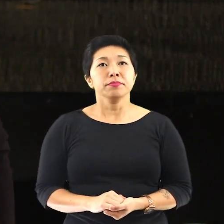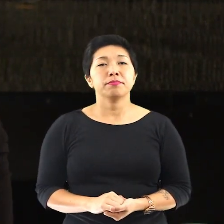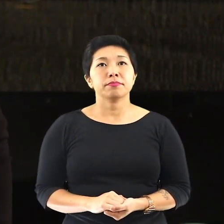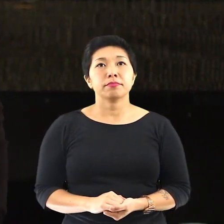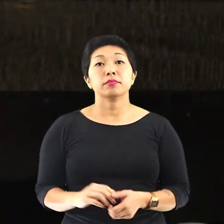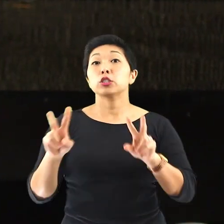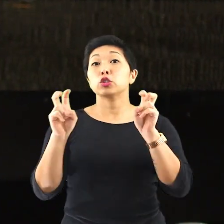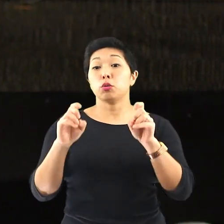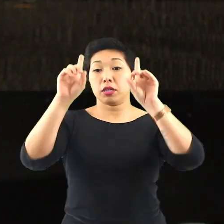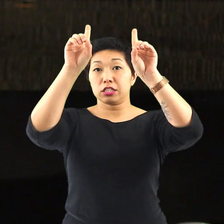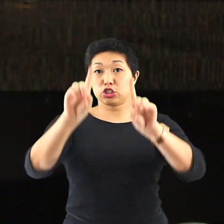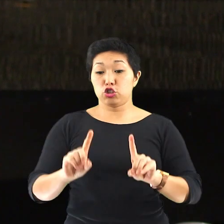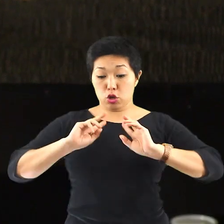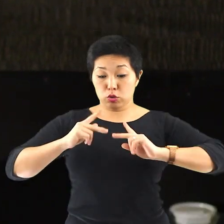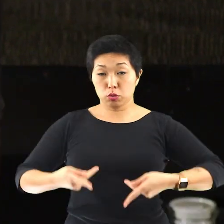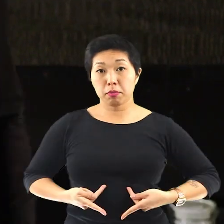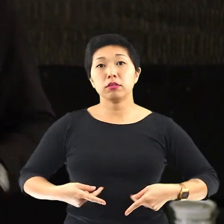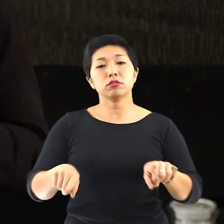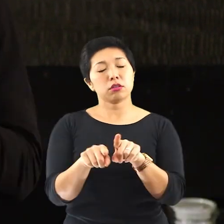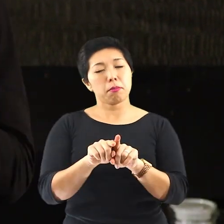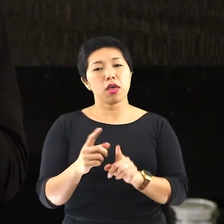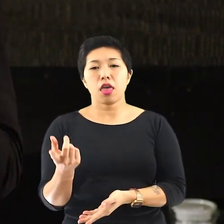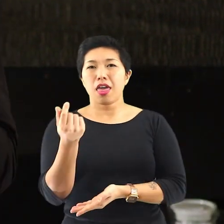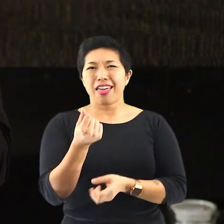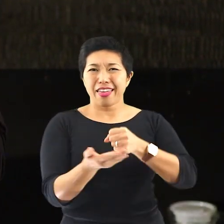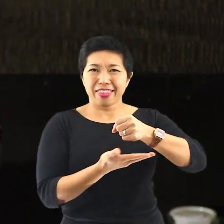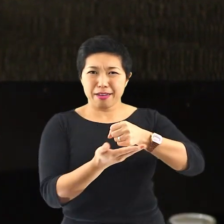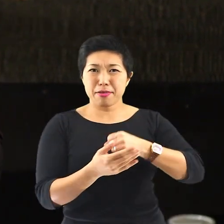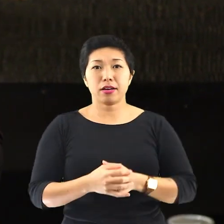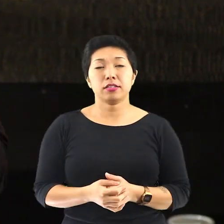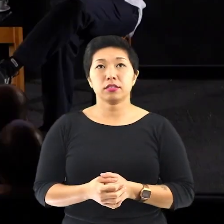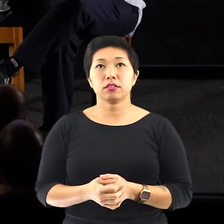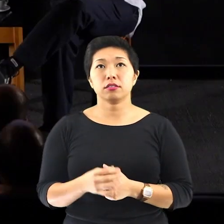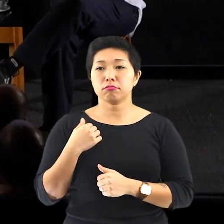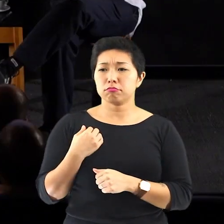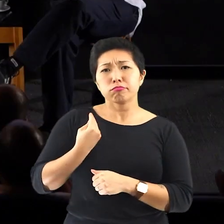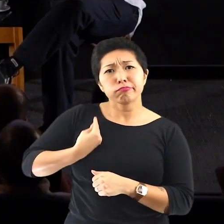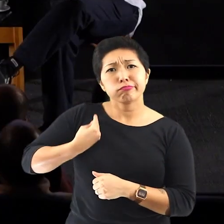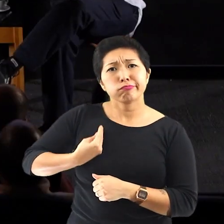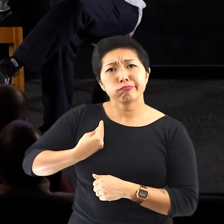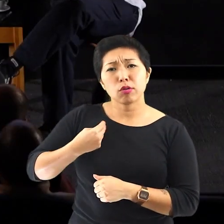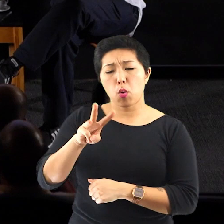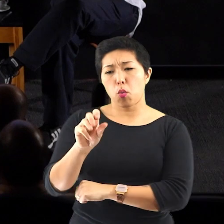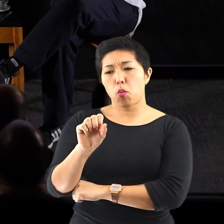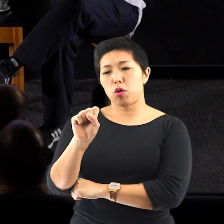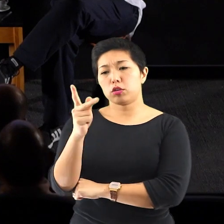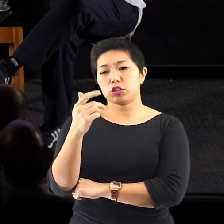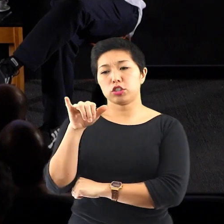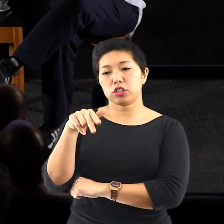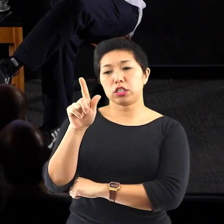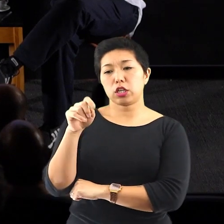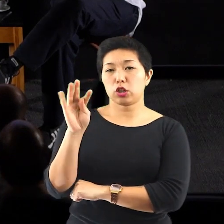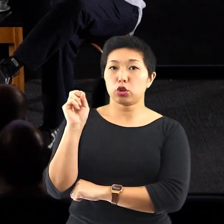sobre direitos humanos e a renda básica. Estava presente Washington Quaquá, prefeito